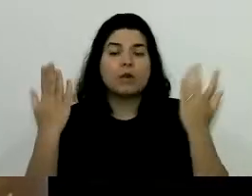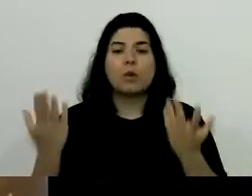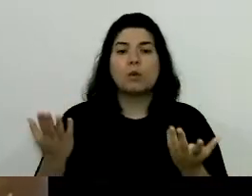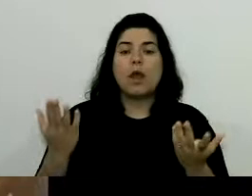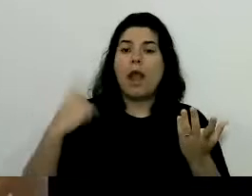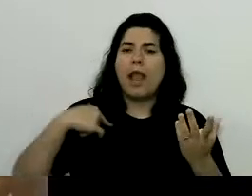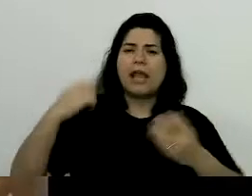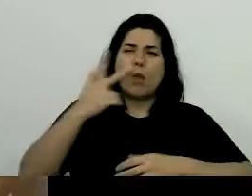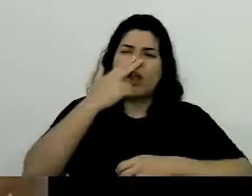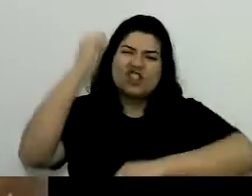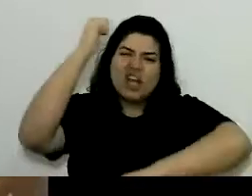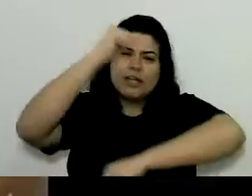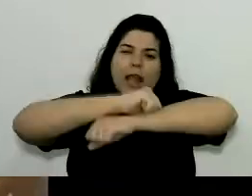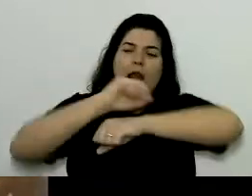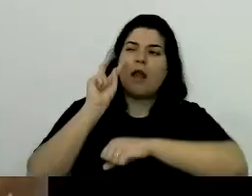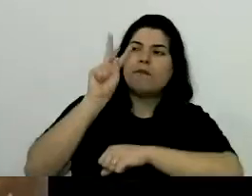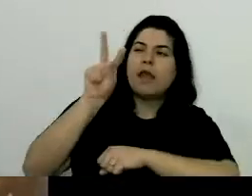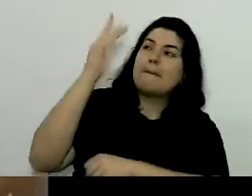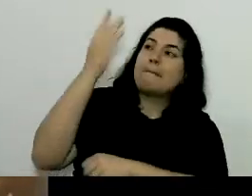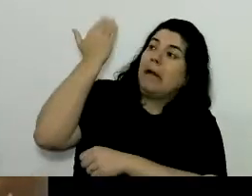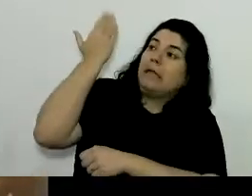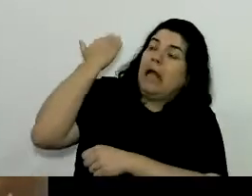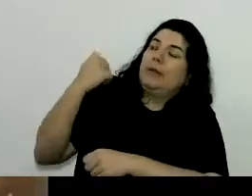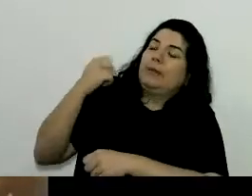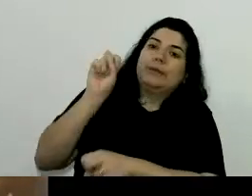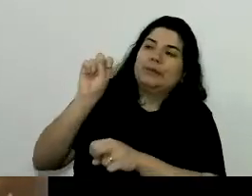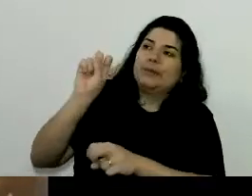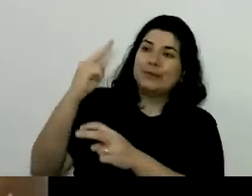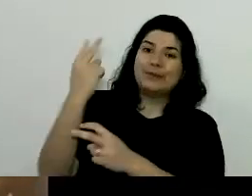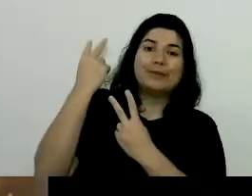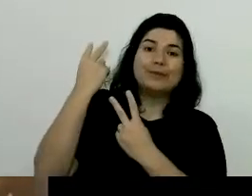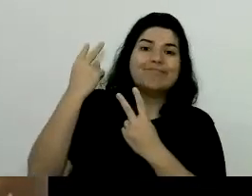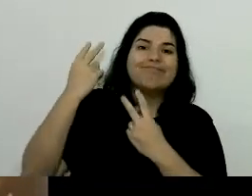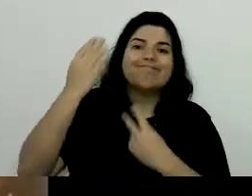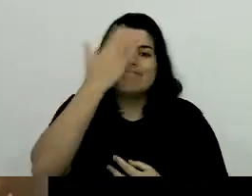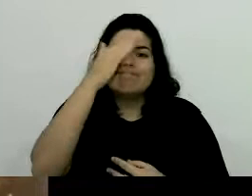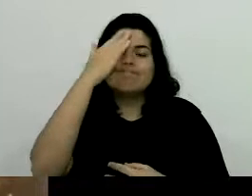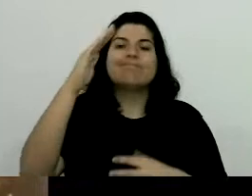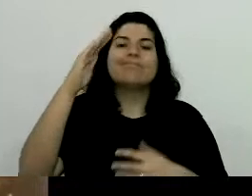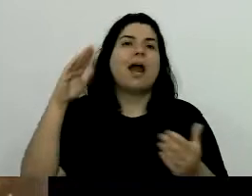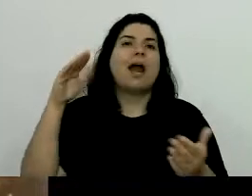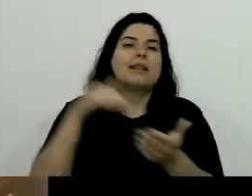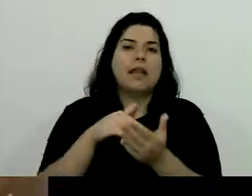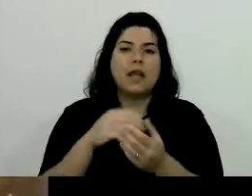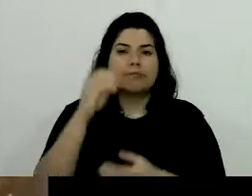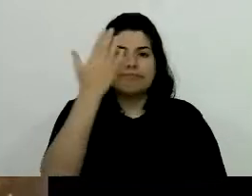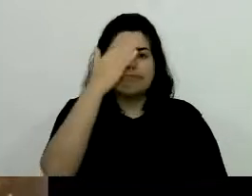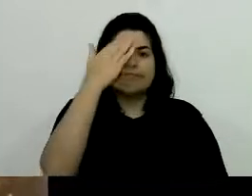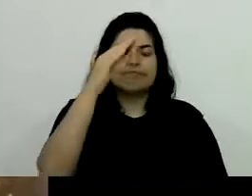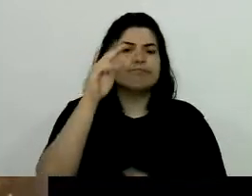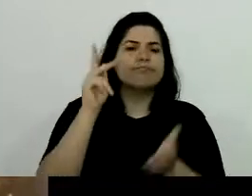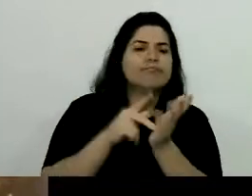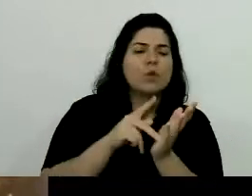do passado? Elas eram aquelas imagens que nós precisávamos compreender para poder chegar ao fato, né? Para poder ter o